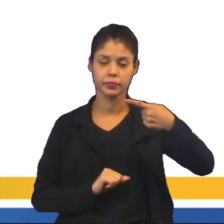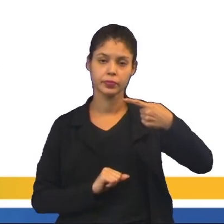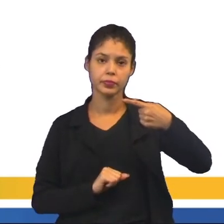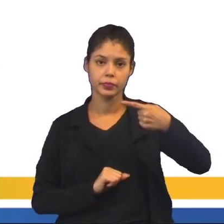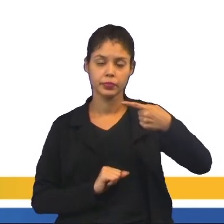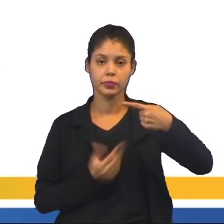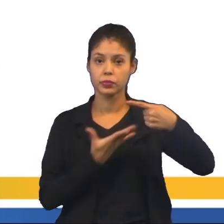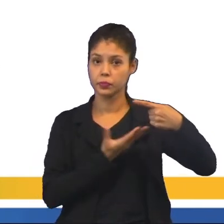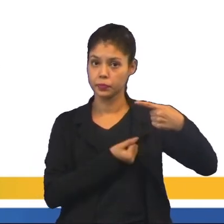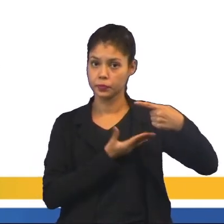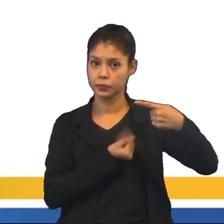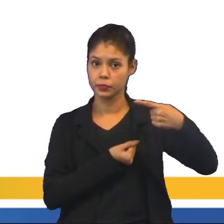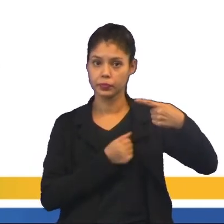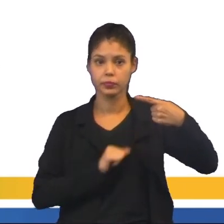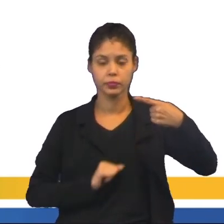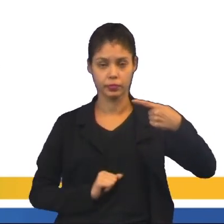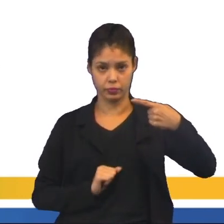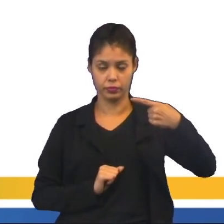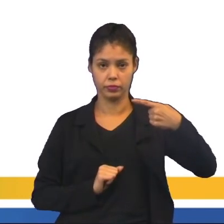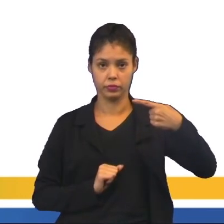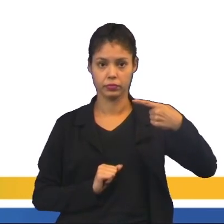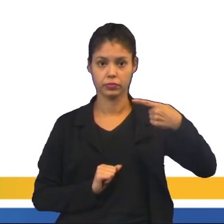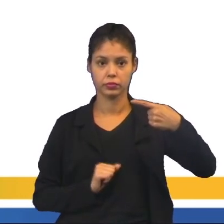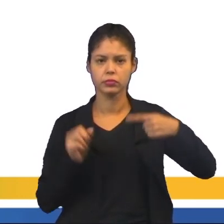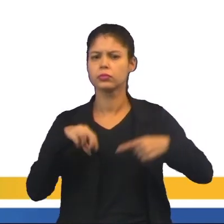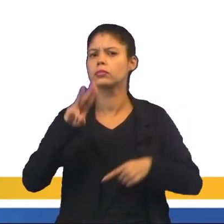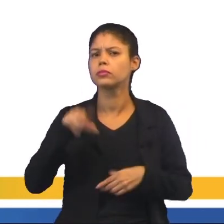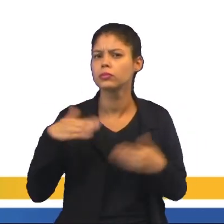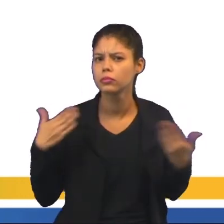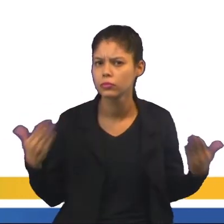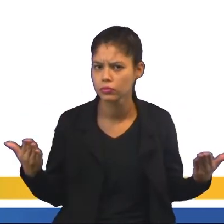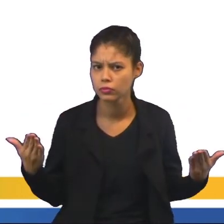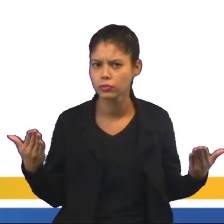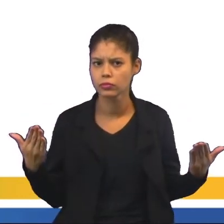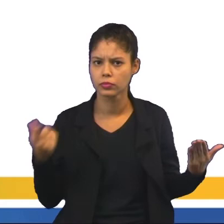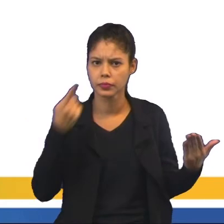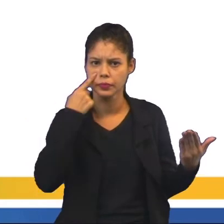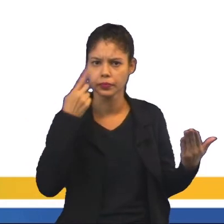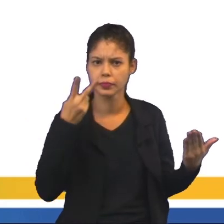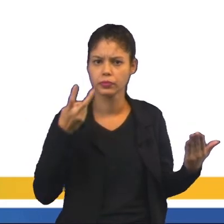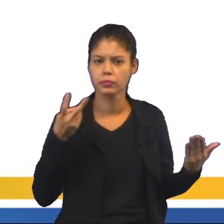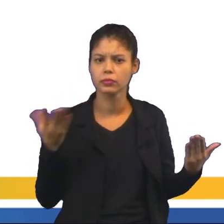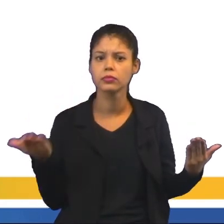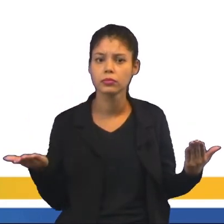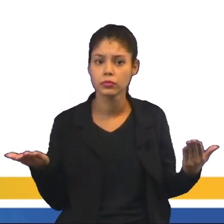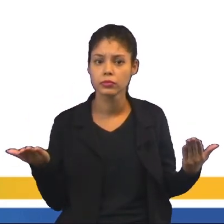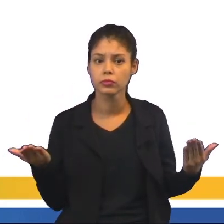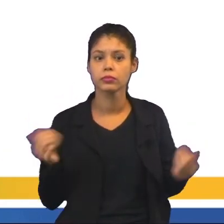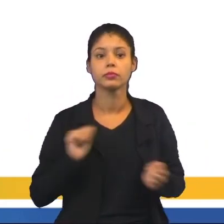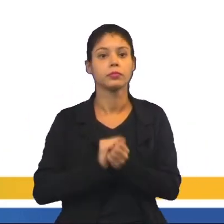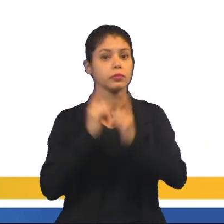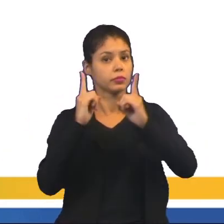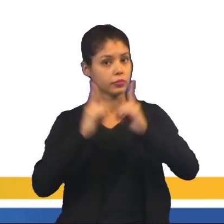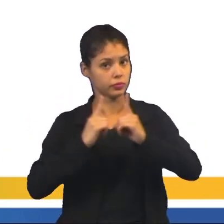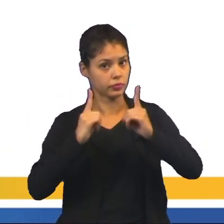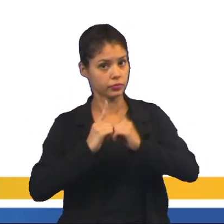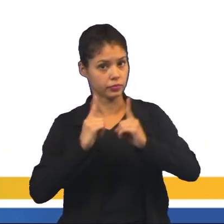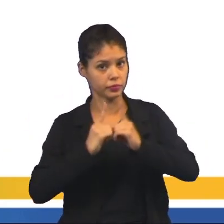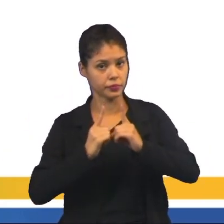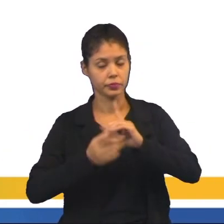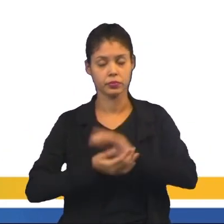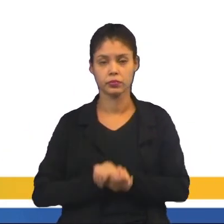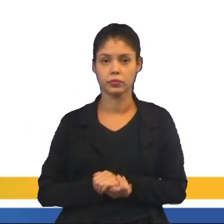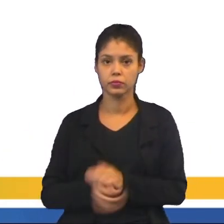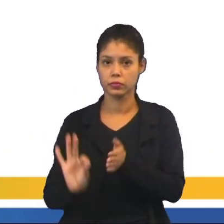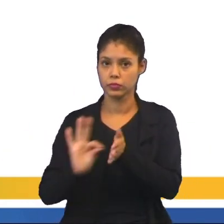trabalhando a numeração, tá? A numeração quem é? Observe aí. Nós temos os clientes. Então, os clientes